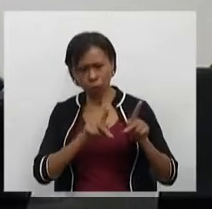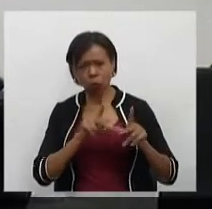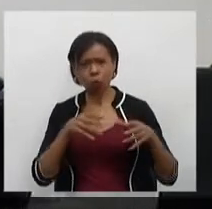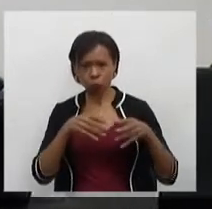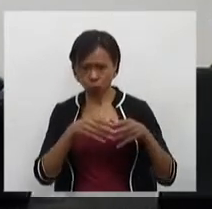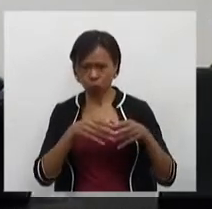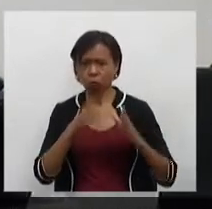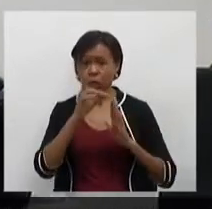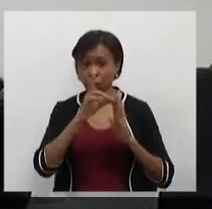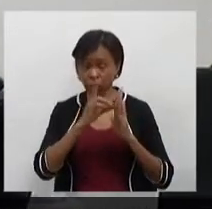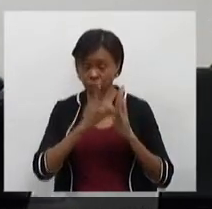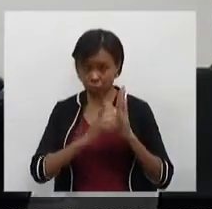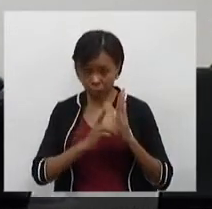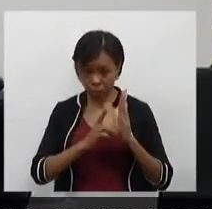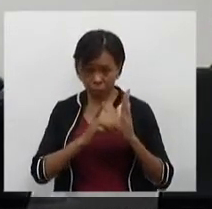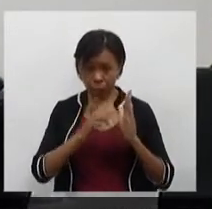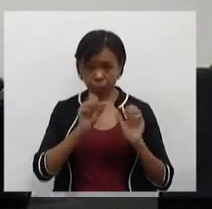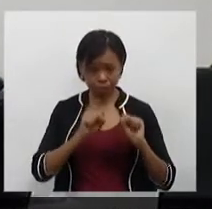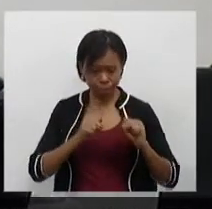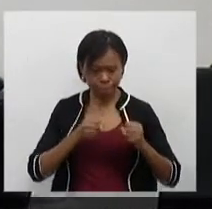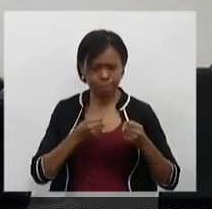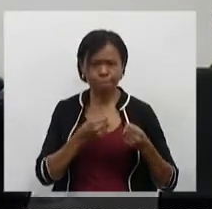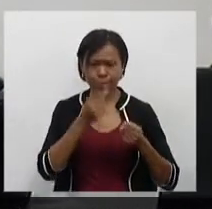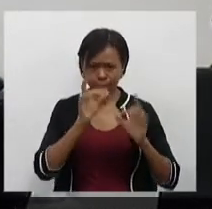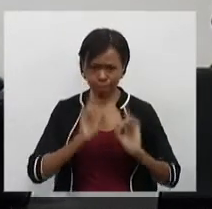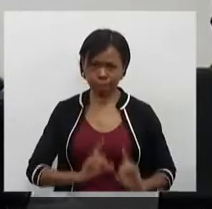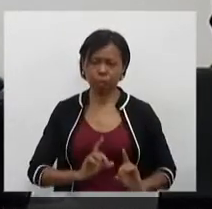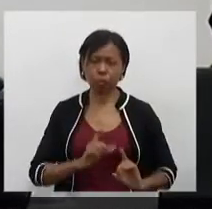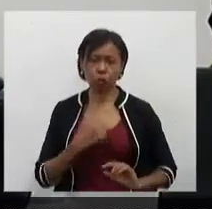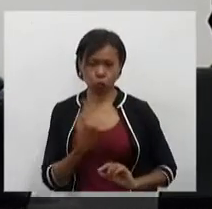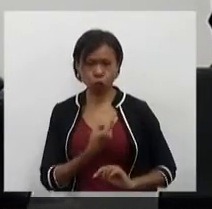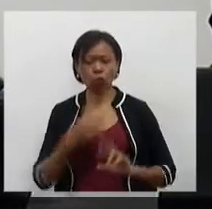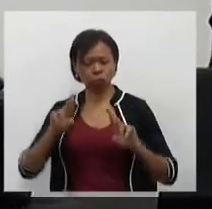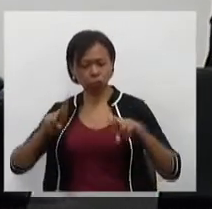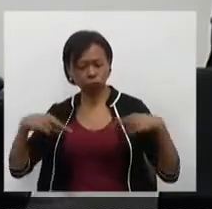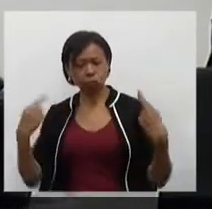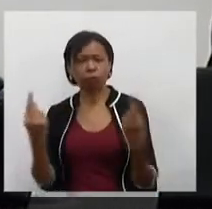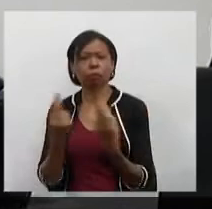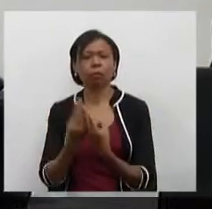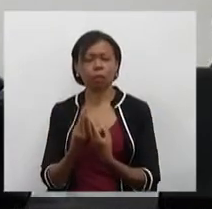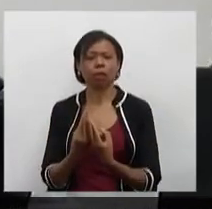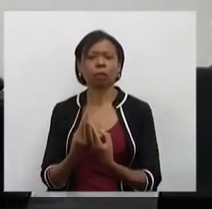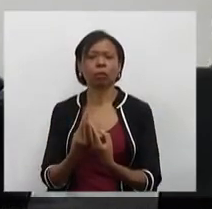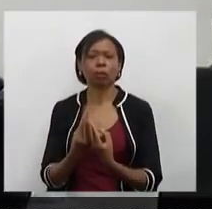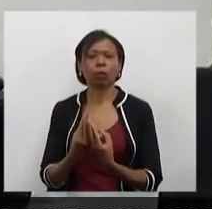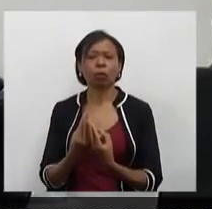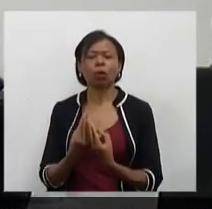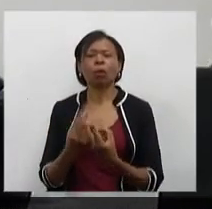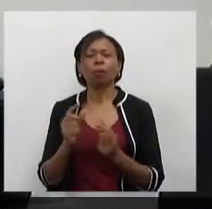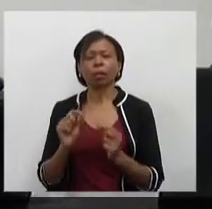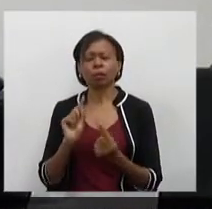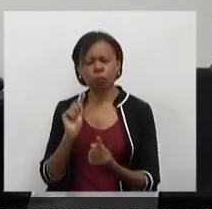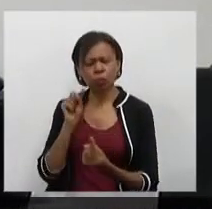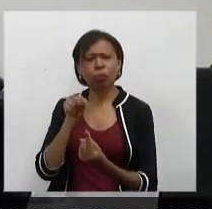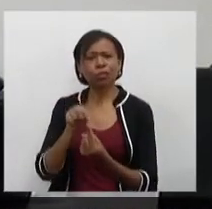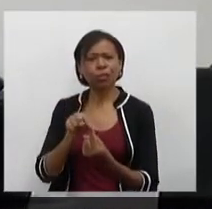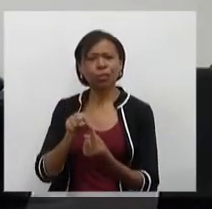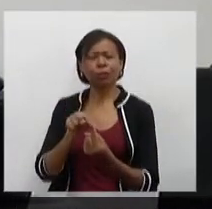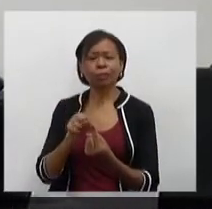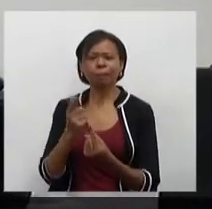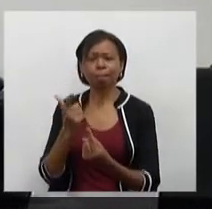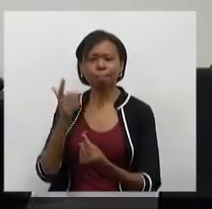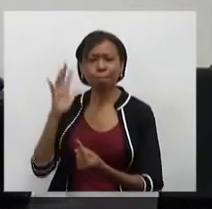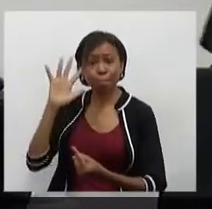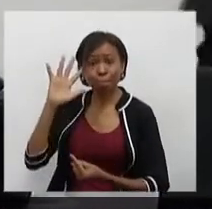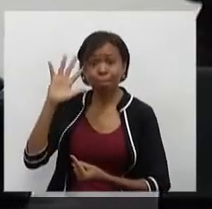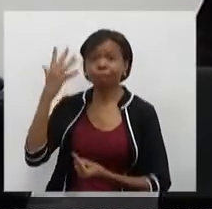comissão, estaremos lá nessa reunião realmente imbuídos de sair de lá, né, com notícias positivas e urgentes